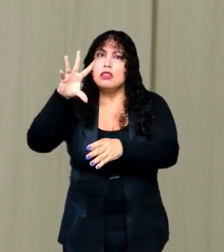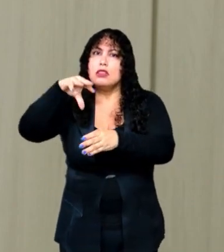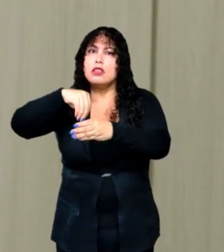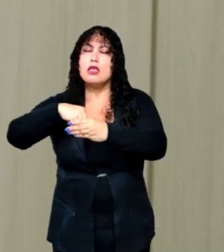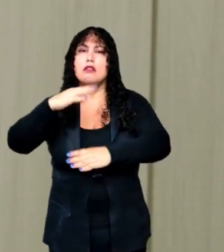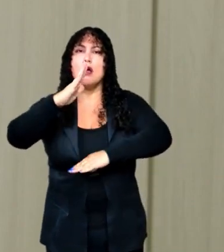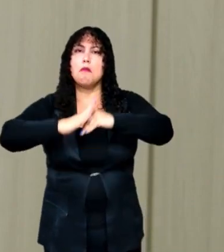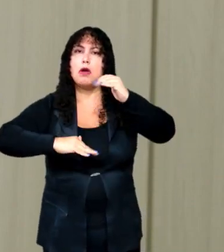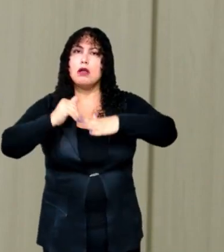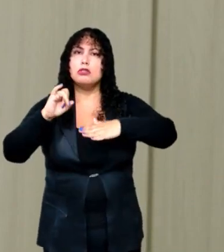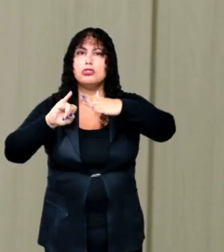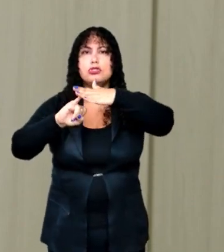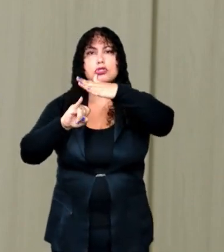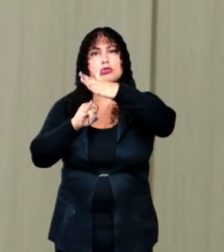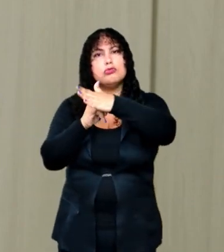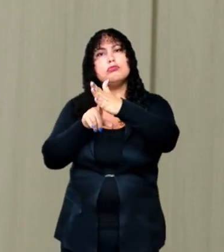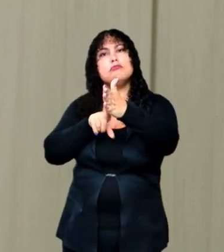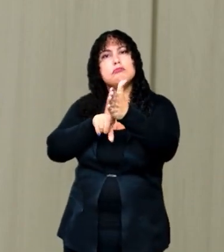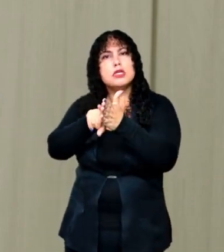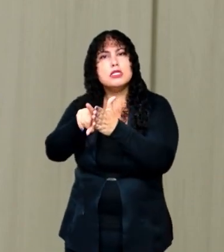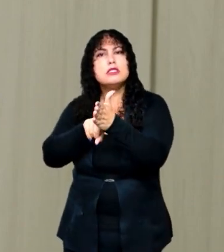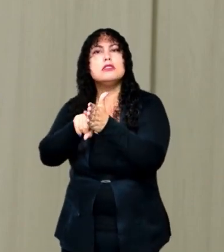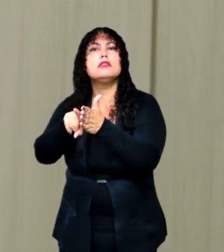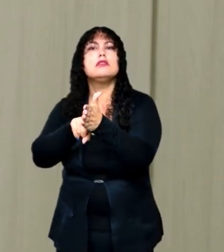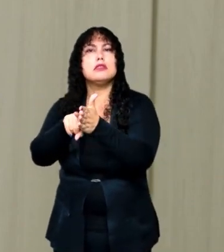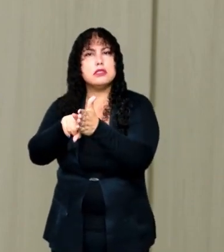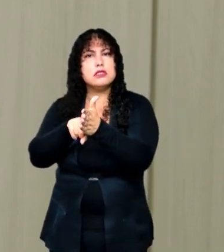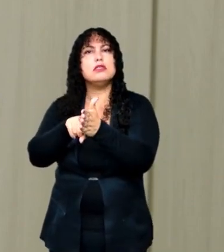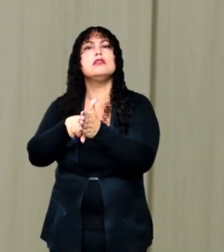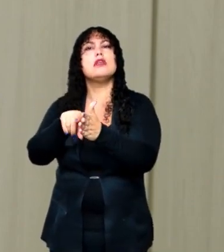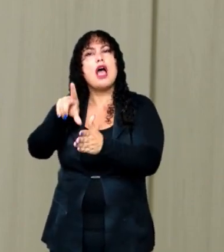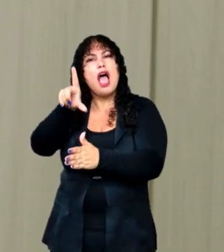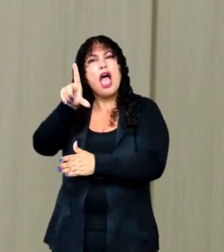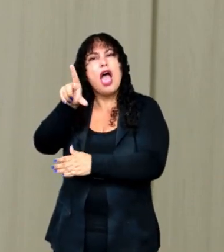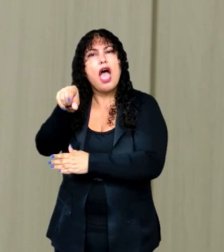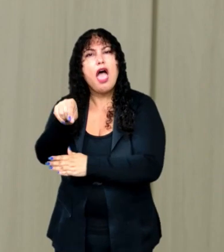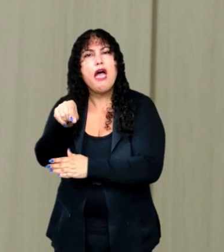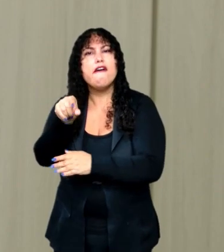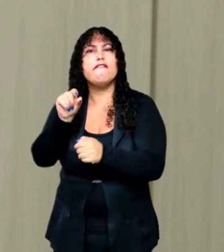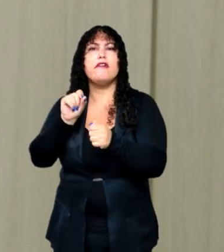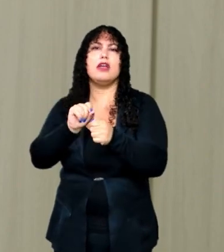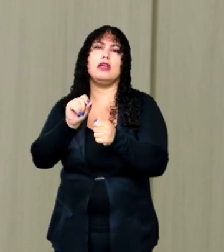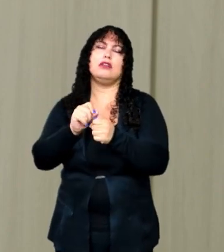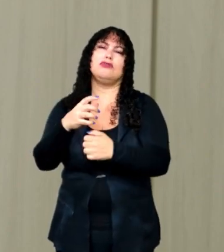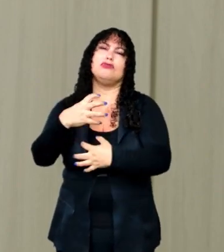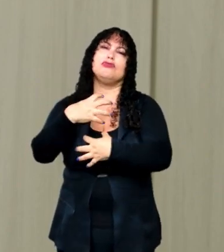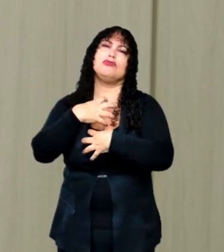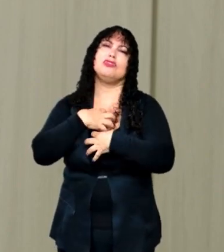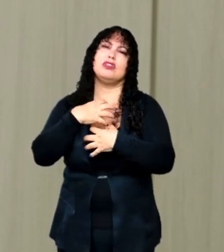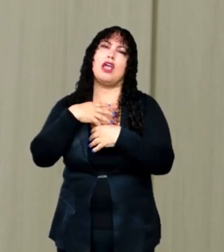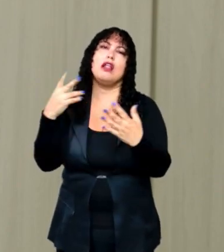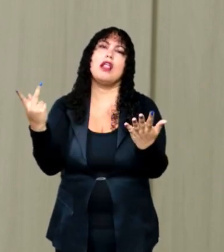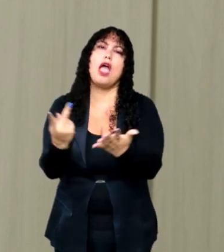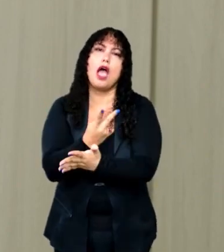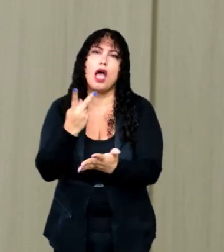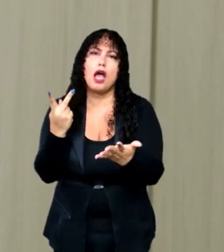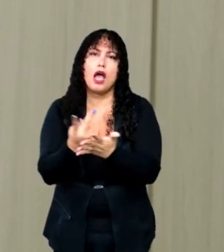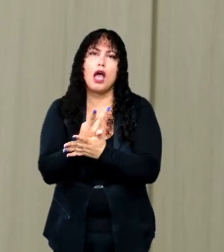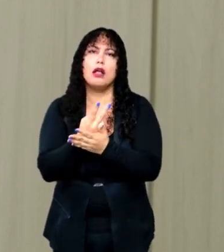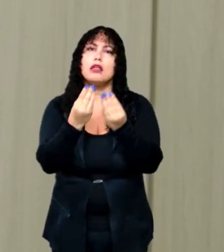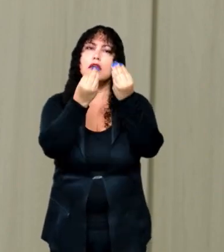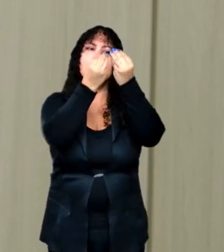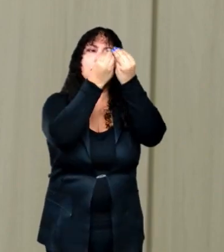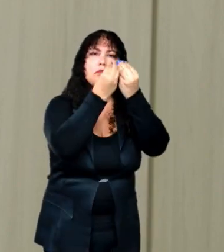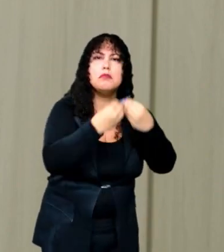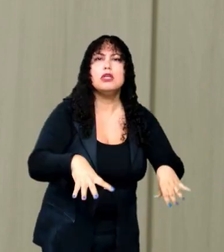das instituições de ensino e pesquisa ainda sejam realizadas de forma errôneas, que